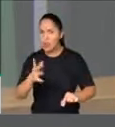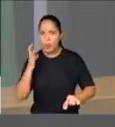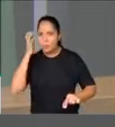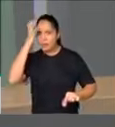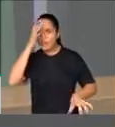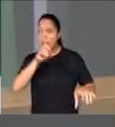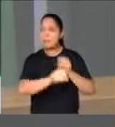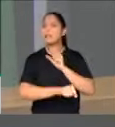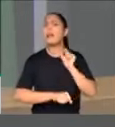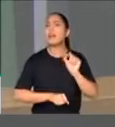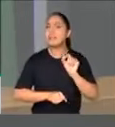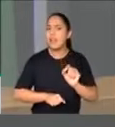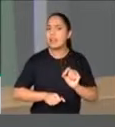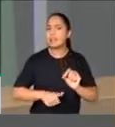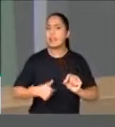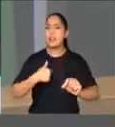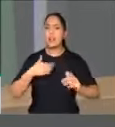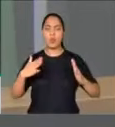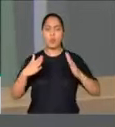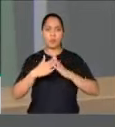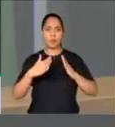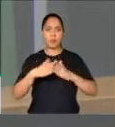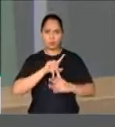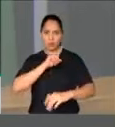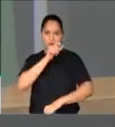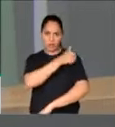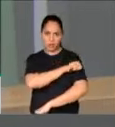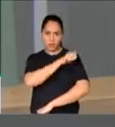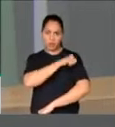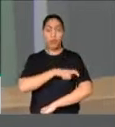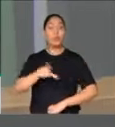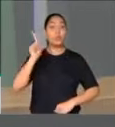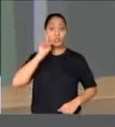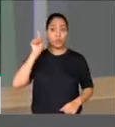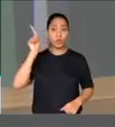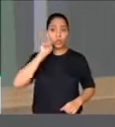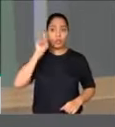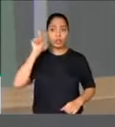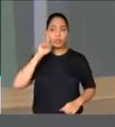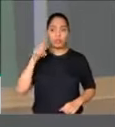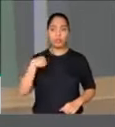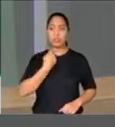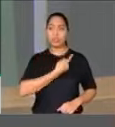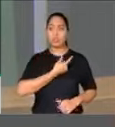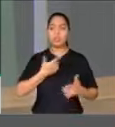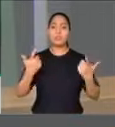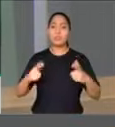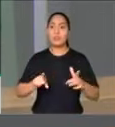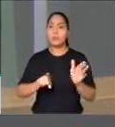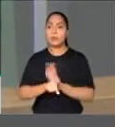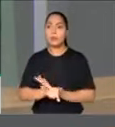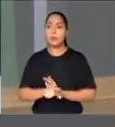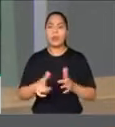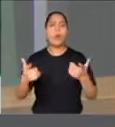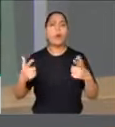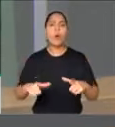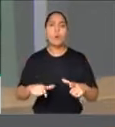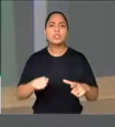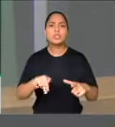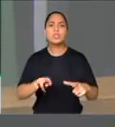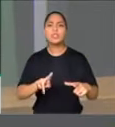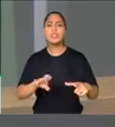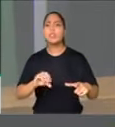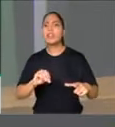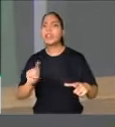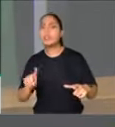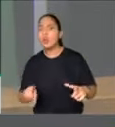no Rio de Janeiro e é a pergunta que nós fazemos todos os dias, além de perguntar cadê o Queiroz. É uma outra pauta